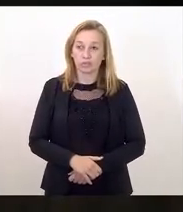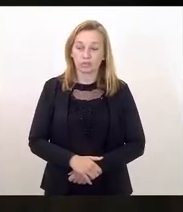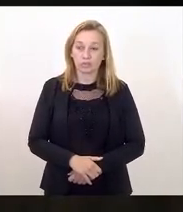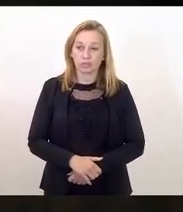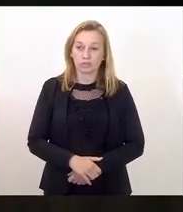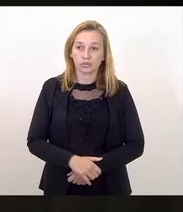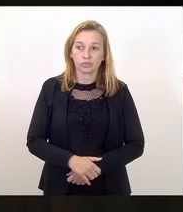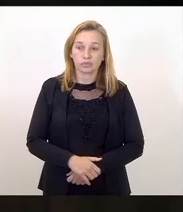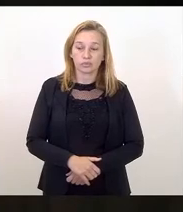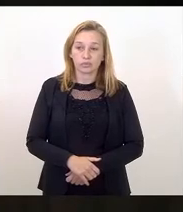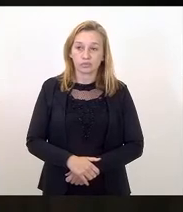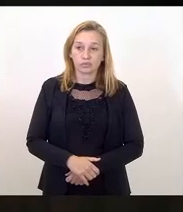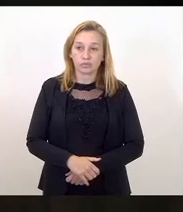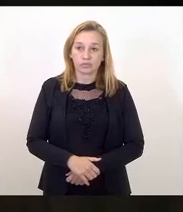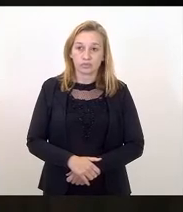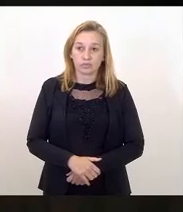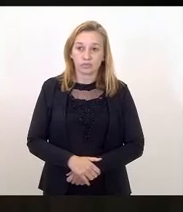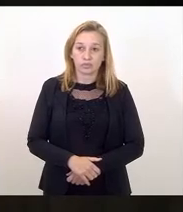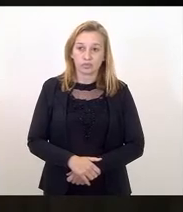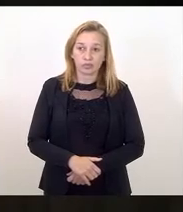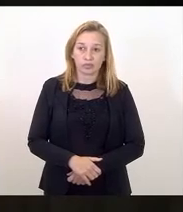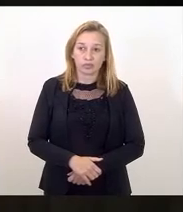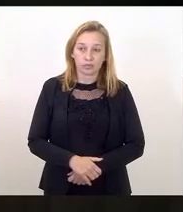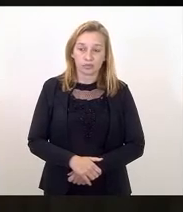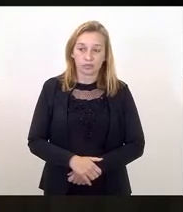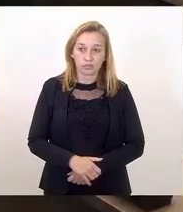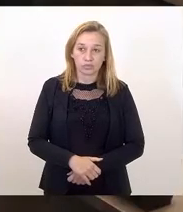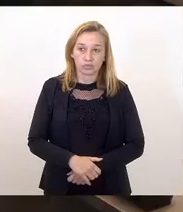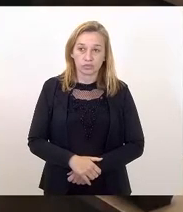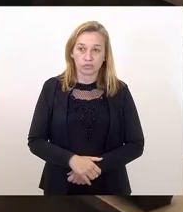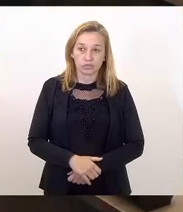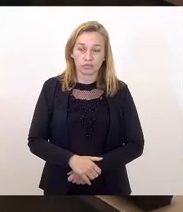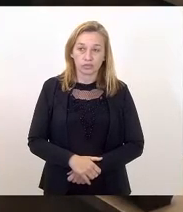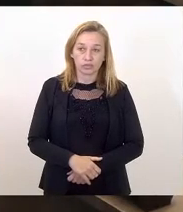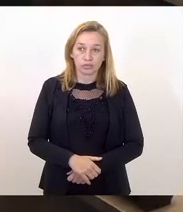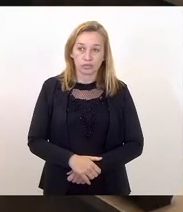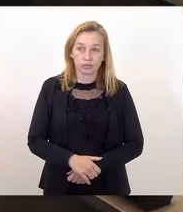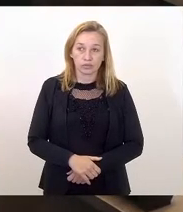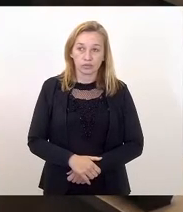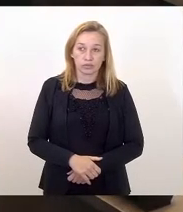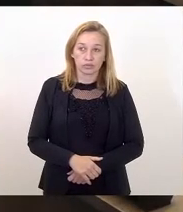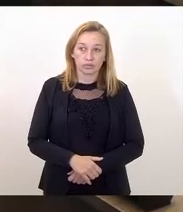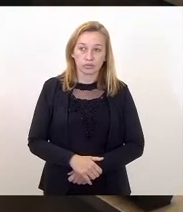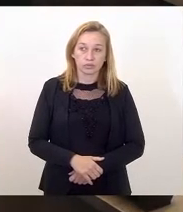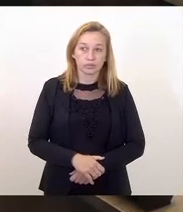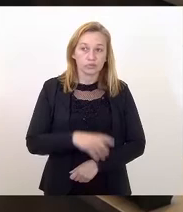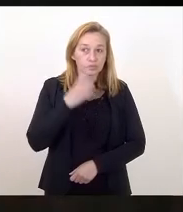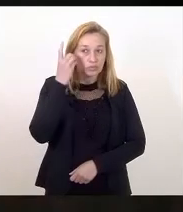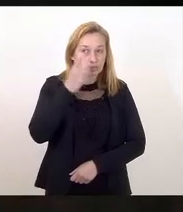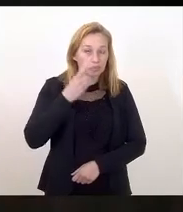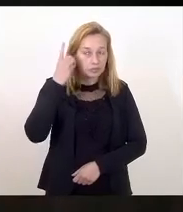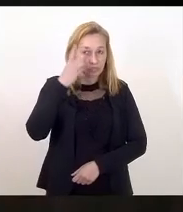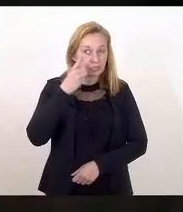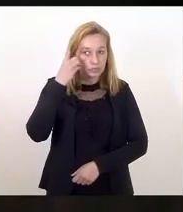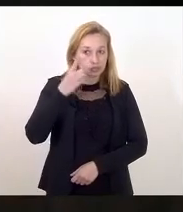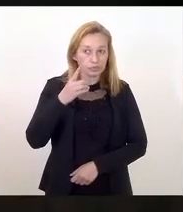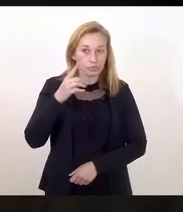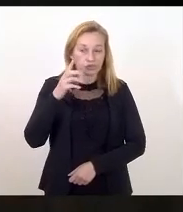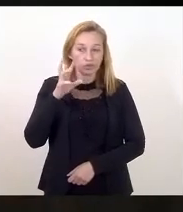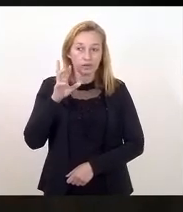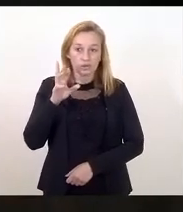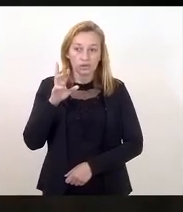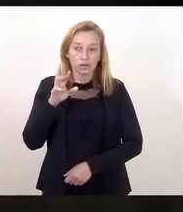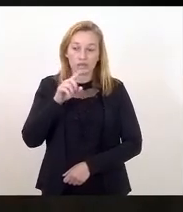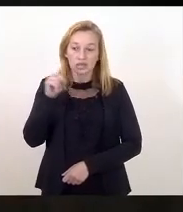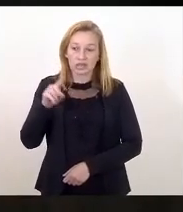Deputado Noel de Carvalho. Já foi. Deputado Renato Zaca.